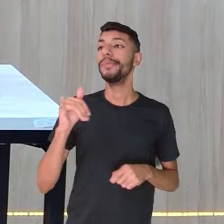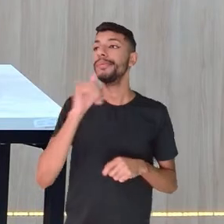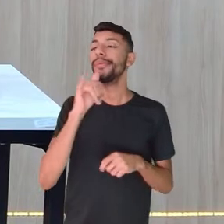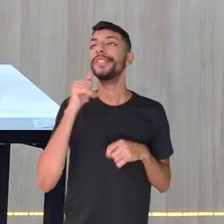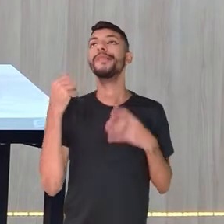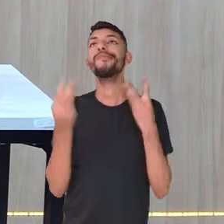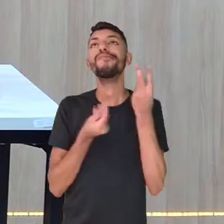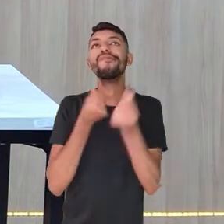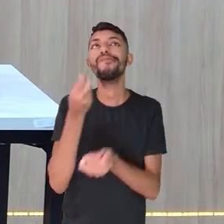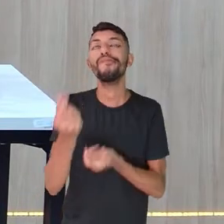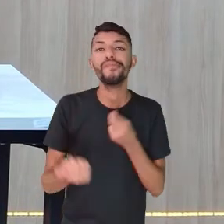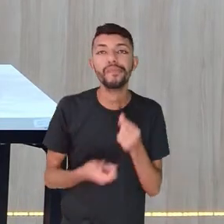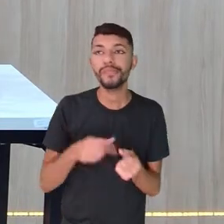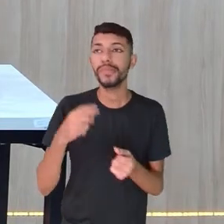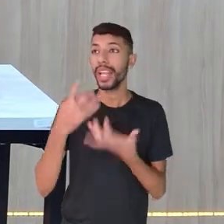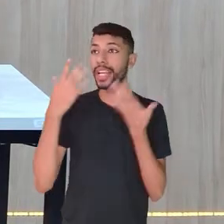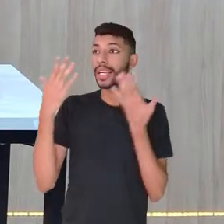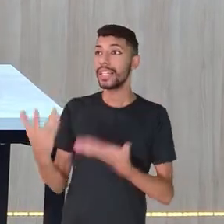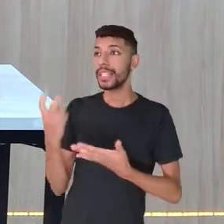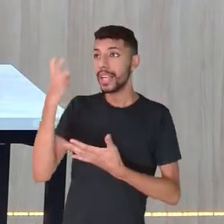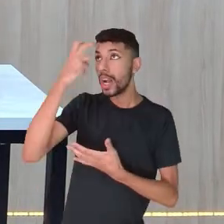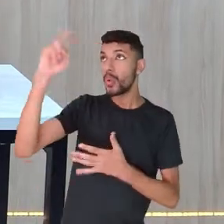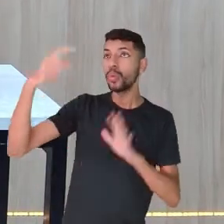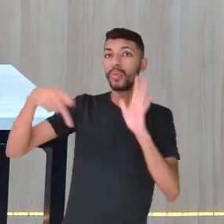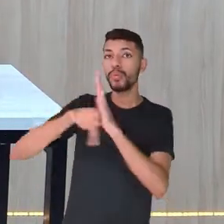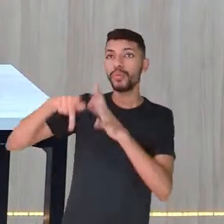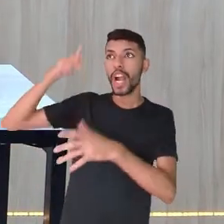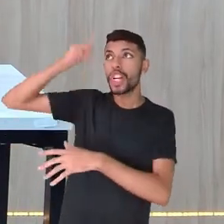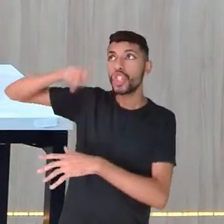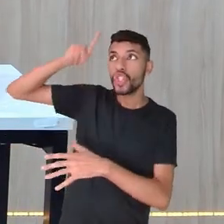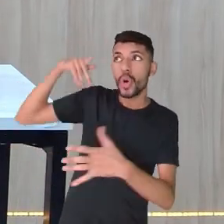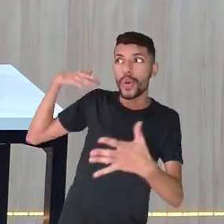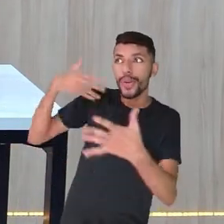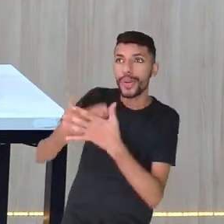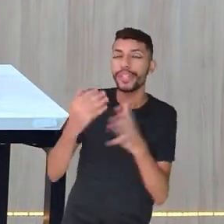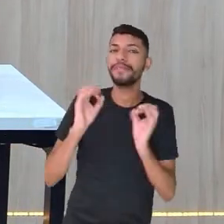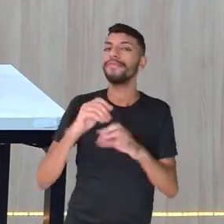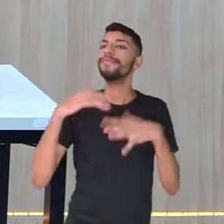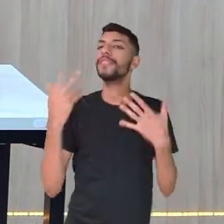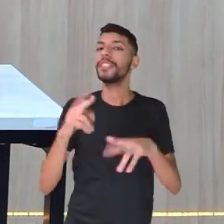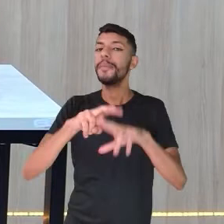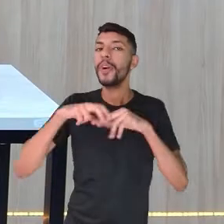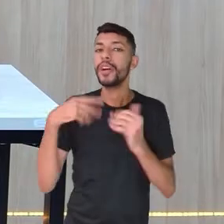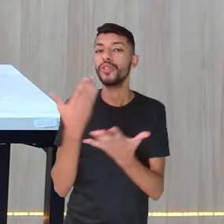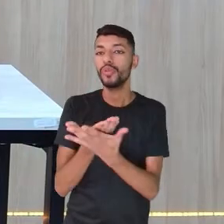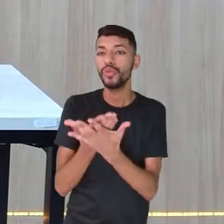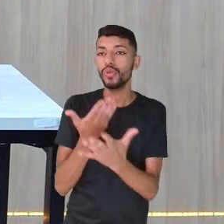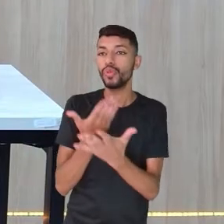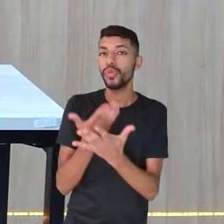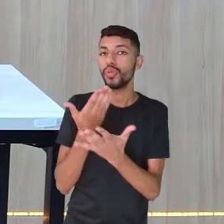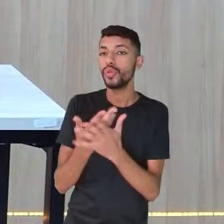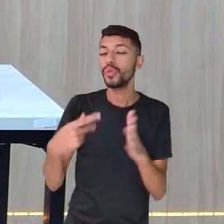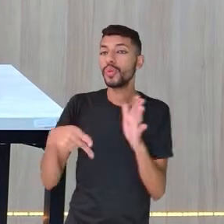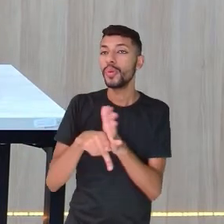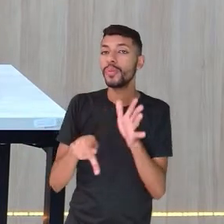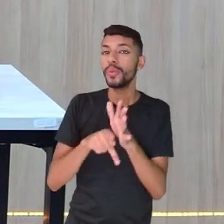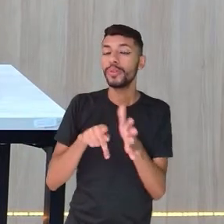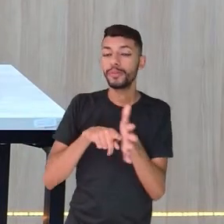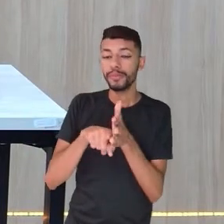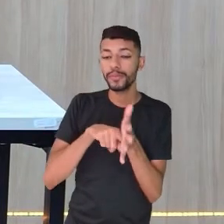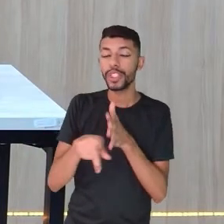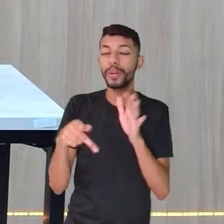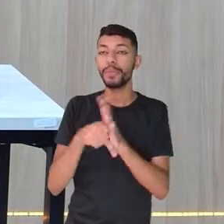dizer assim, dessa riqueza para a história. É a partir do estudo dos fósseis que nós vamos ter o quê? A gente saber como